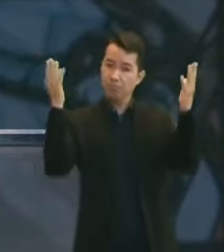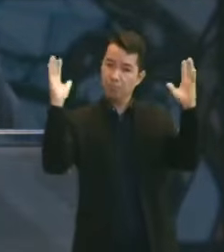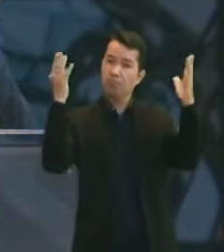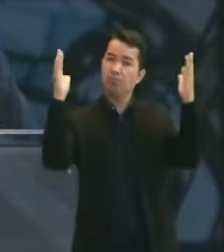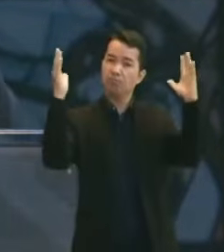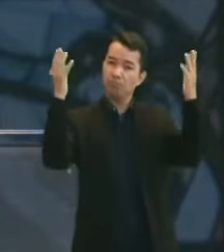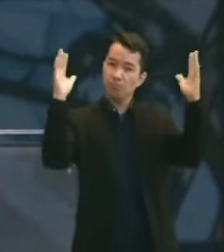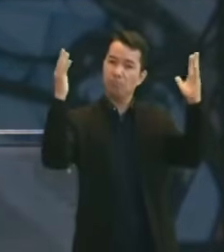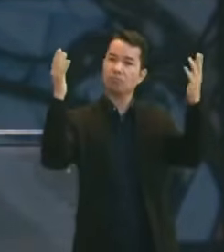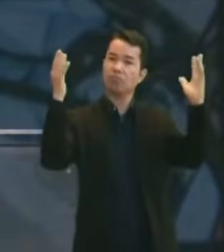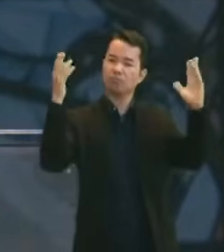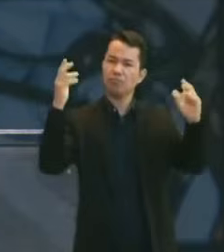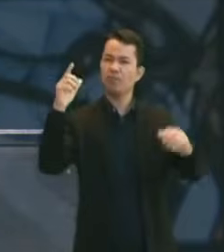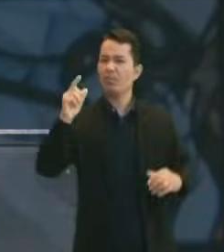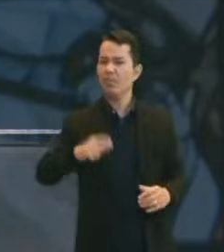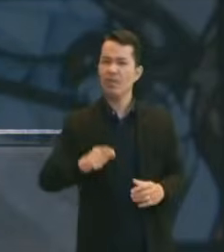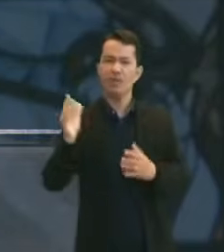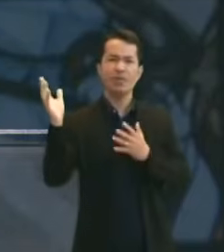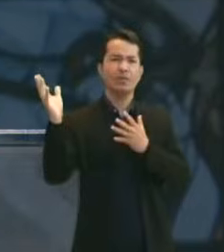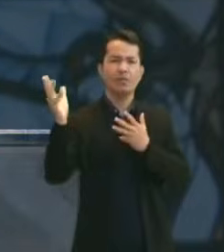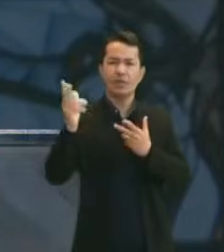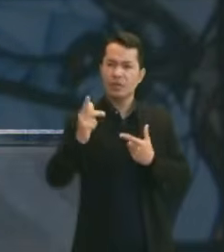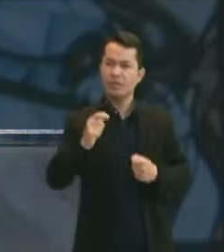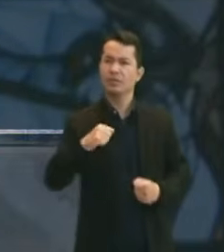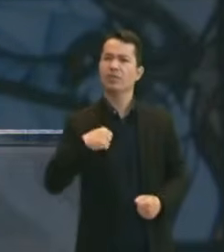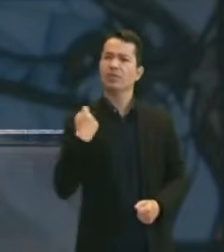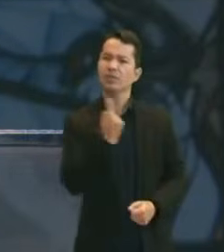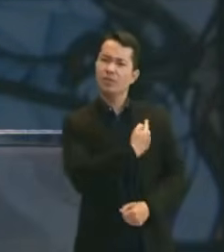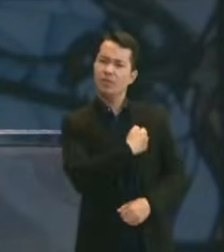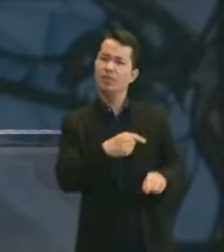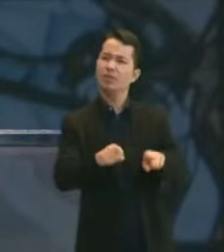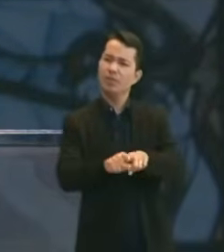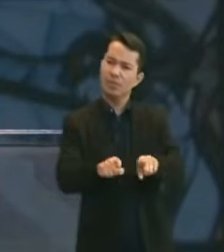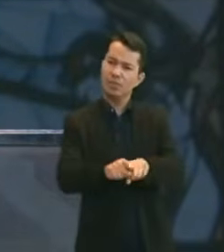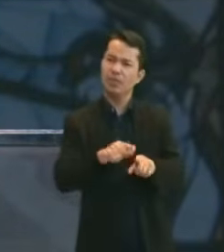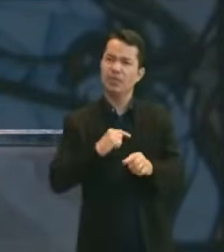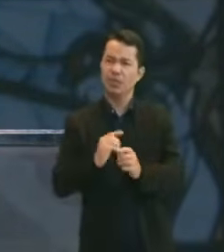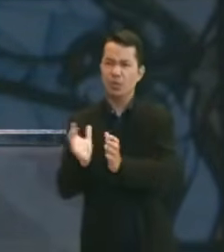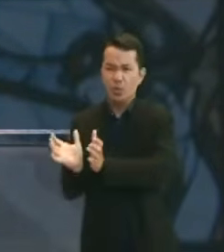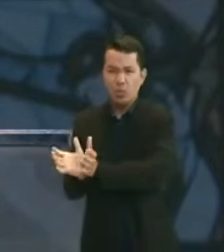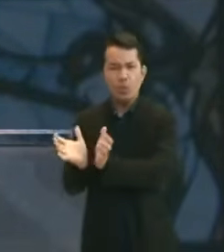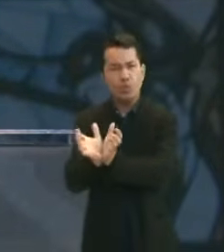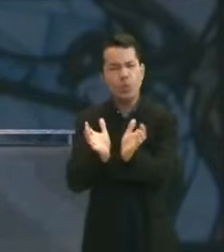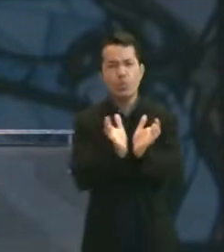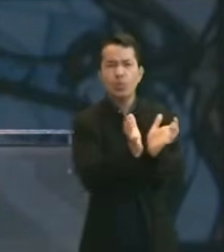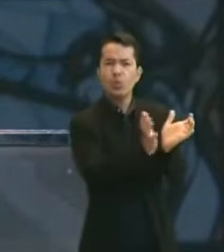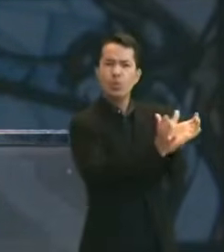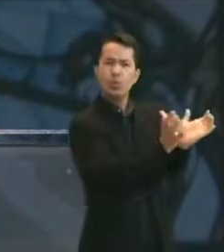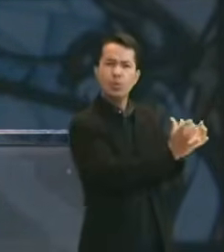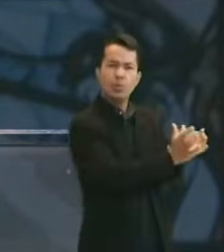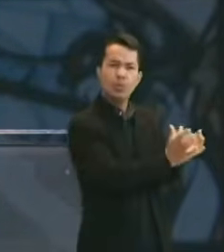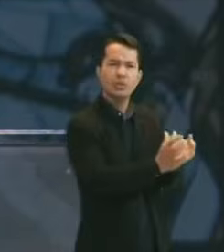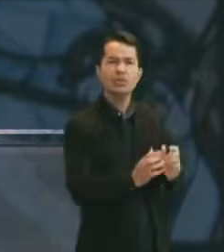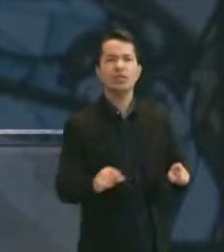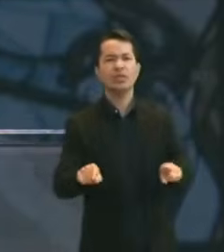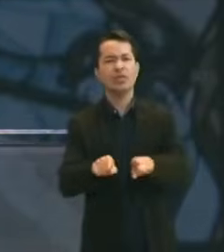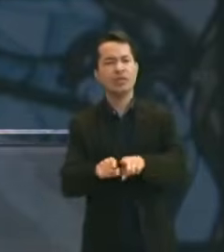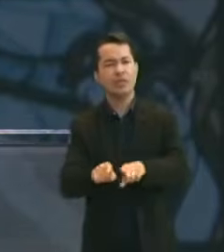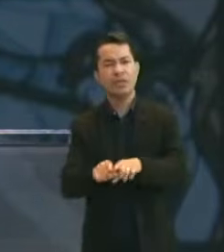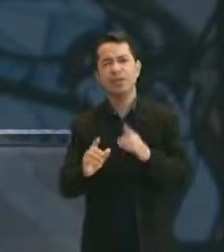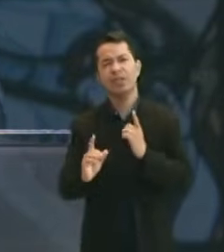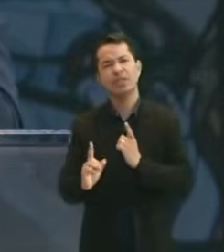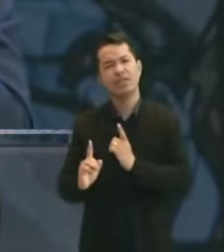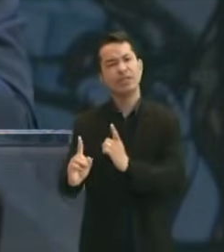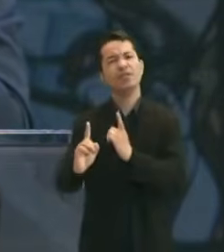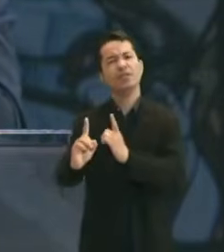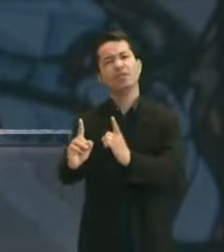isso é coisa linda. Do que Deus fez por meio desses exércitos de irmãos e irmãs acolhendo, tudo feito por meio do discipulado